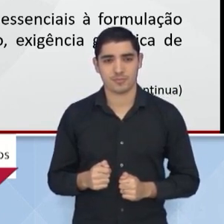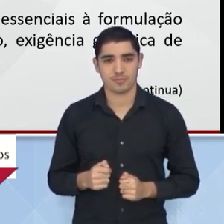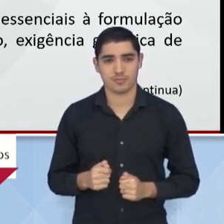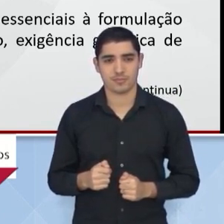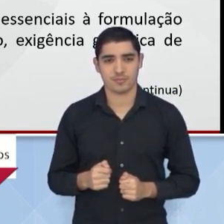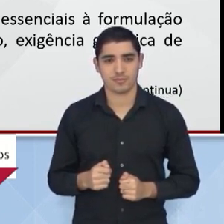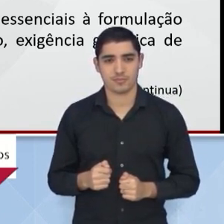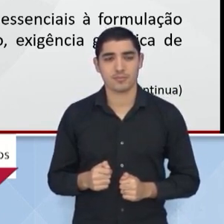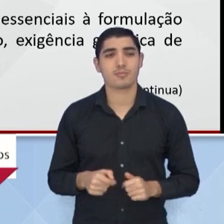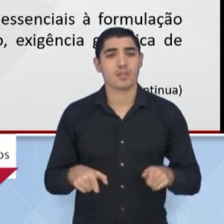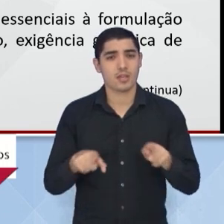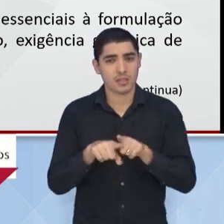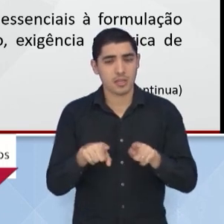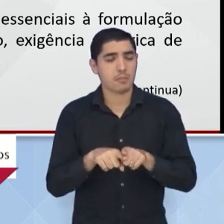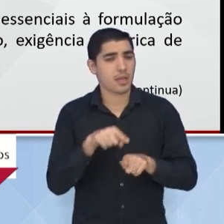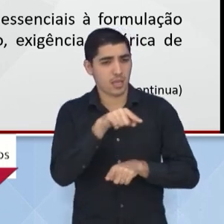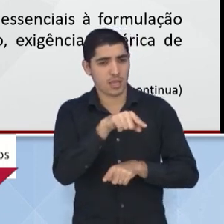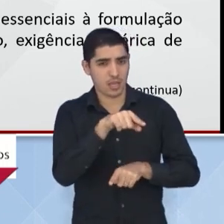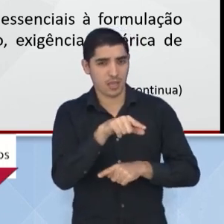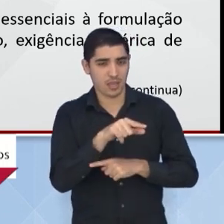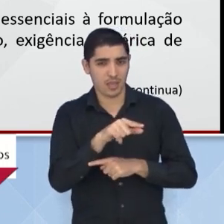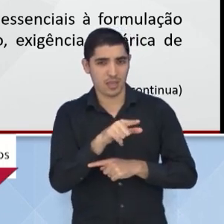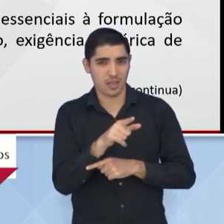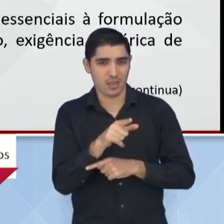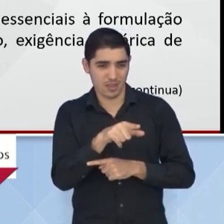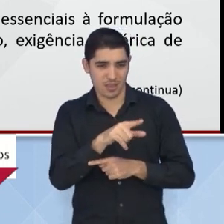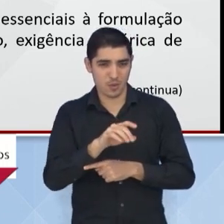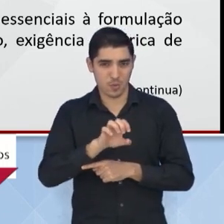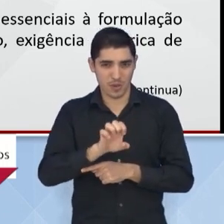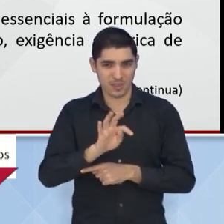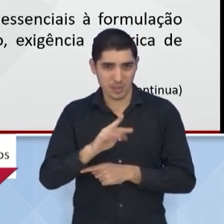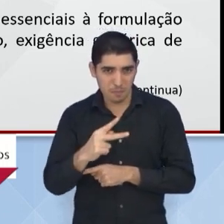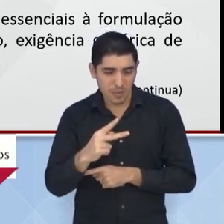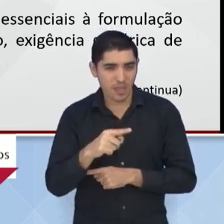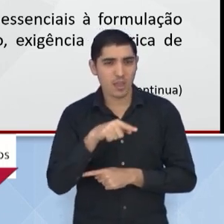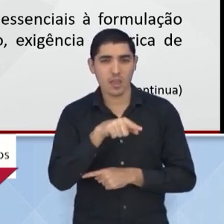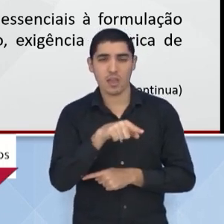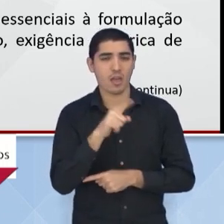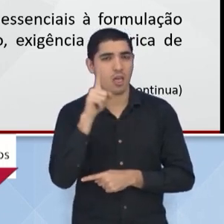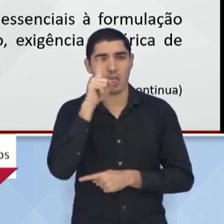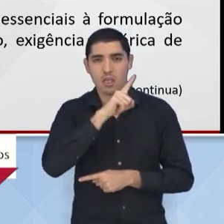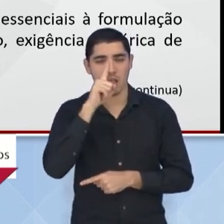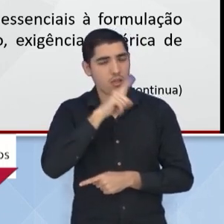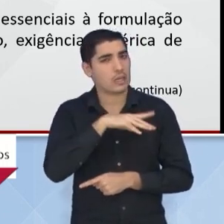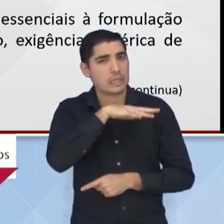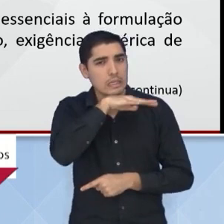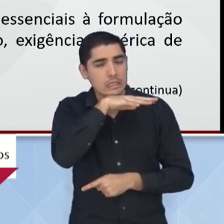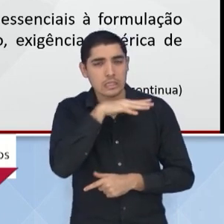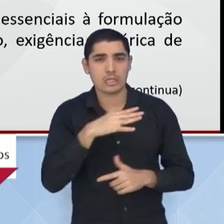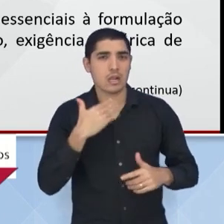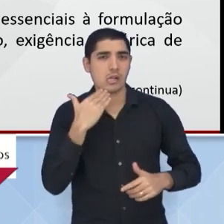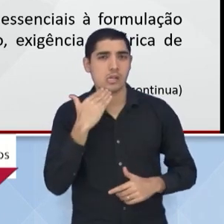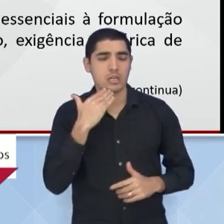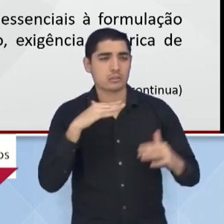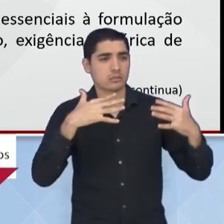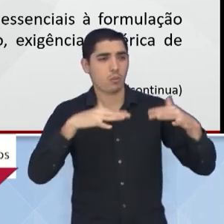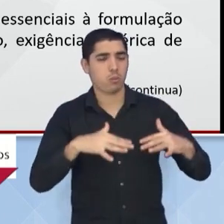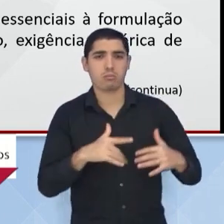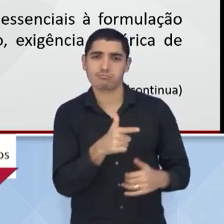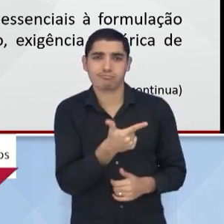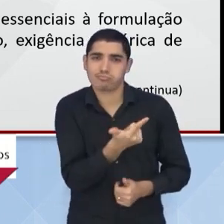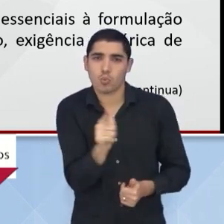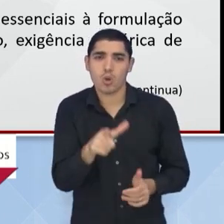e precariedade do estudo técnico estudo técnico preliminar inconsistência da fórmula de remunerações e subcontratação